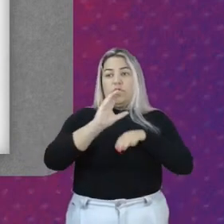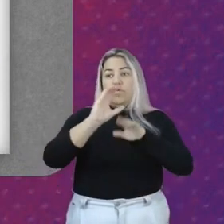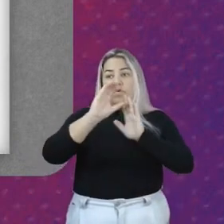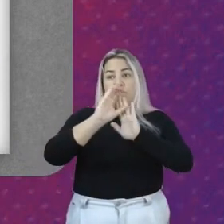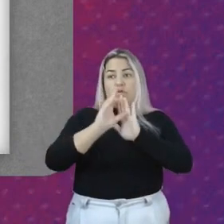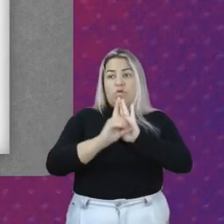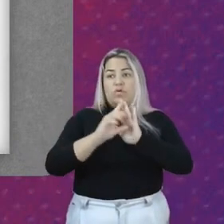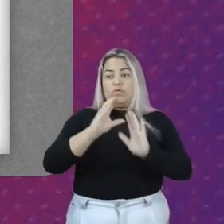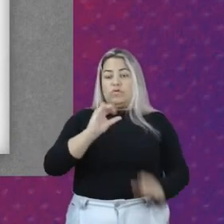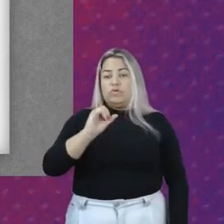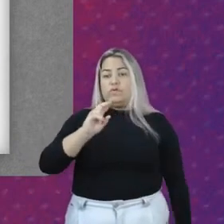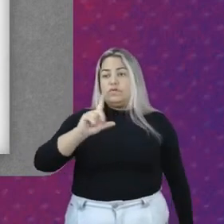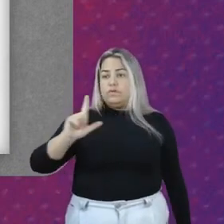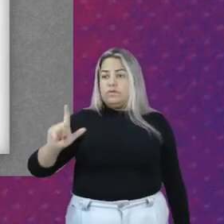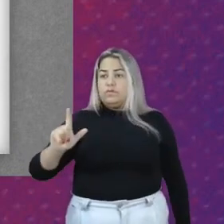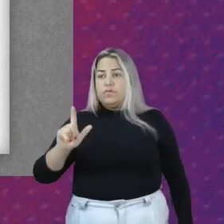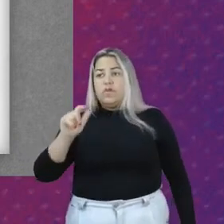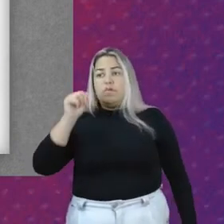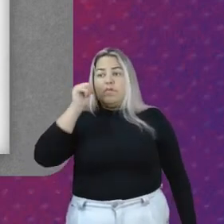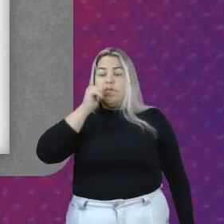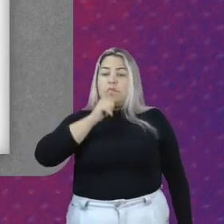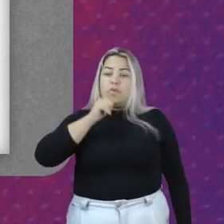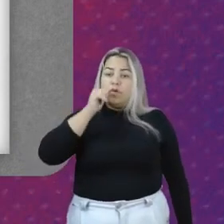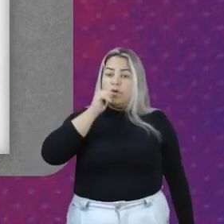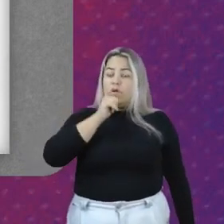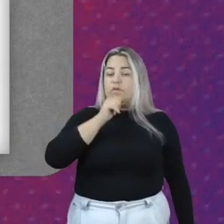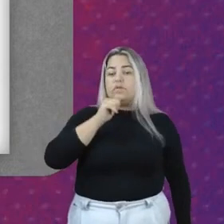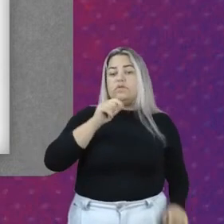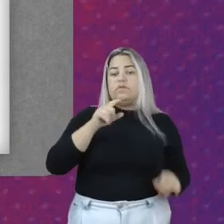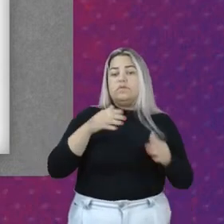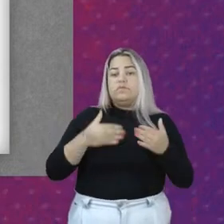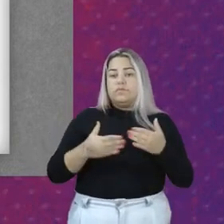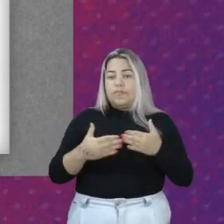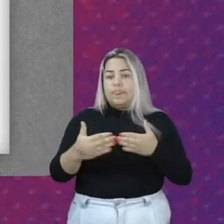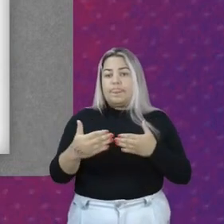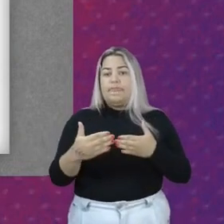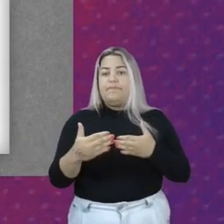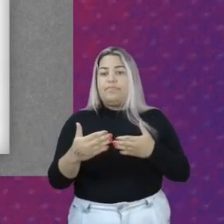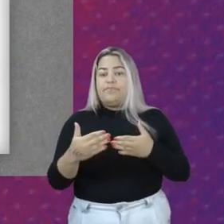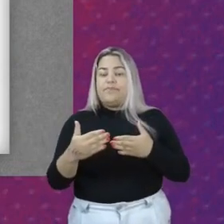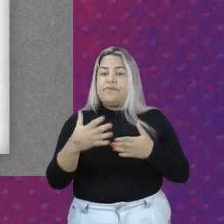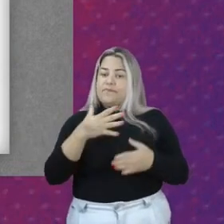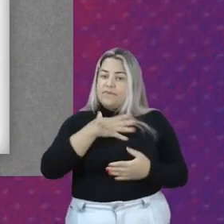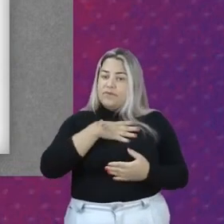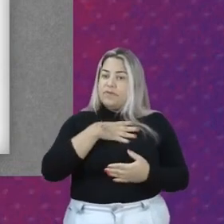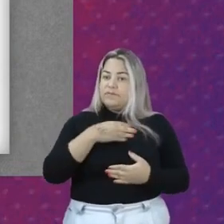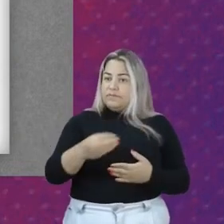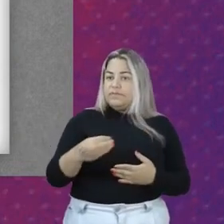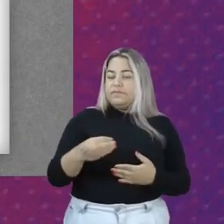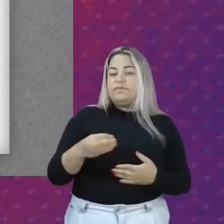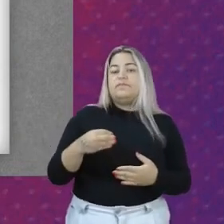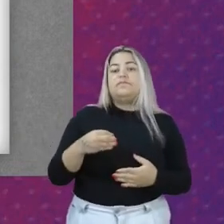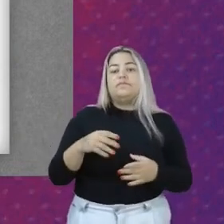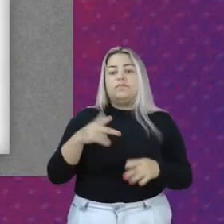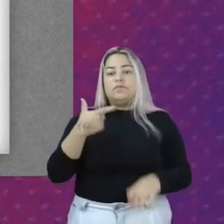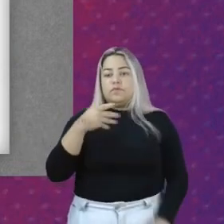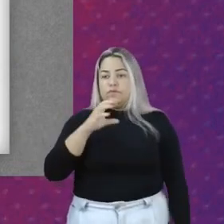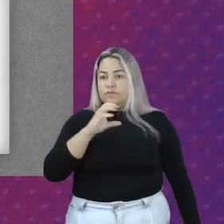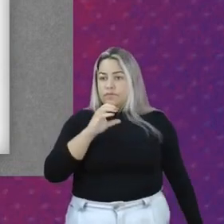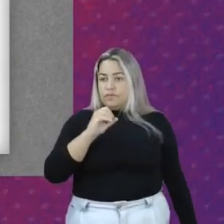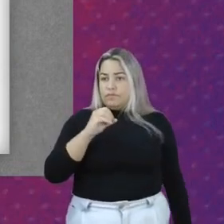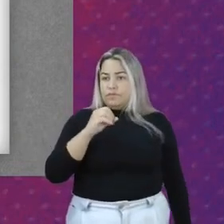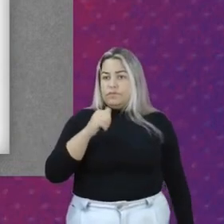mencionar o defloramento da mulher como algo que permitisse o pai deserdar a filha, mas tardiamente, somente em 2003.